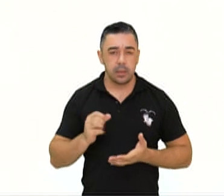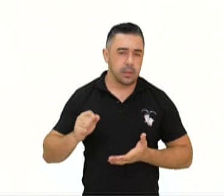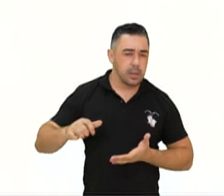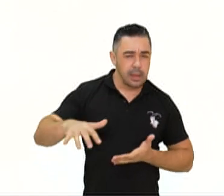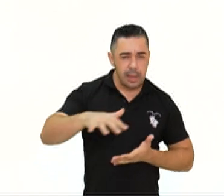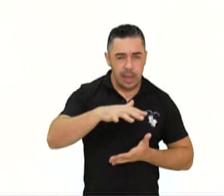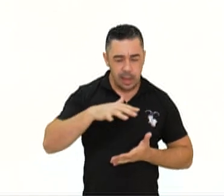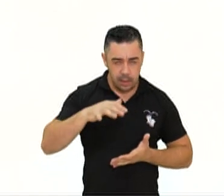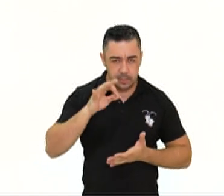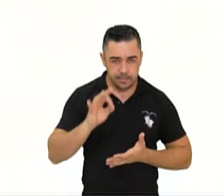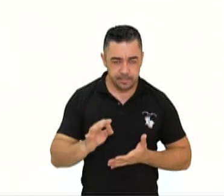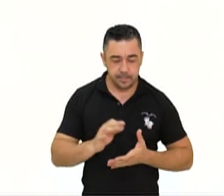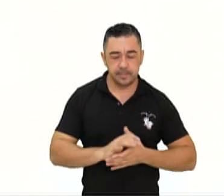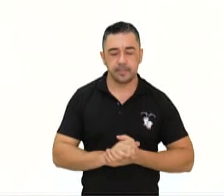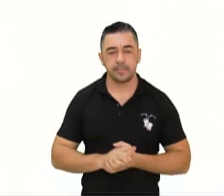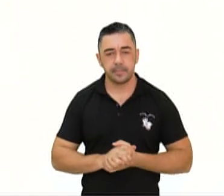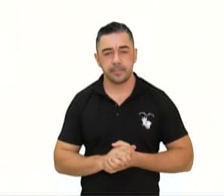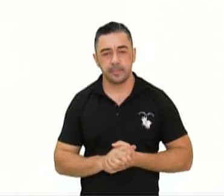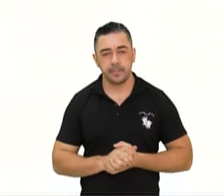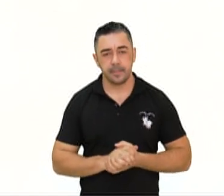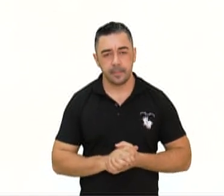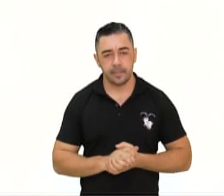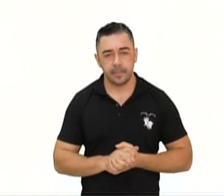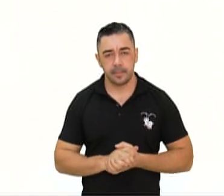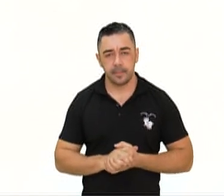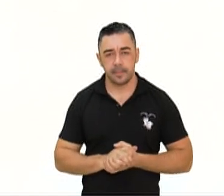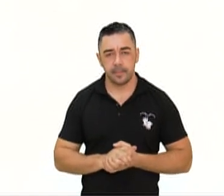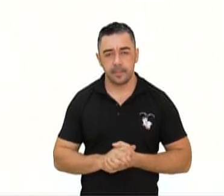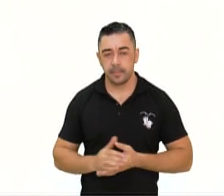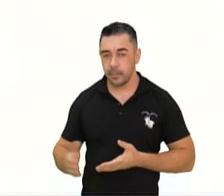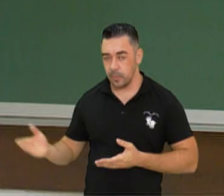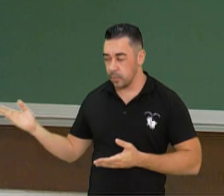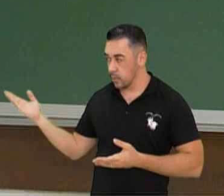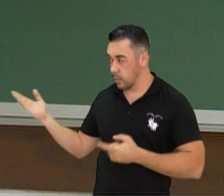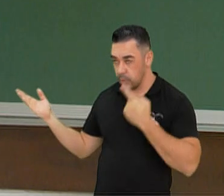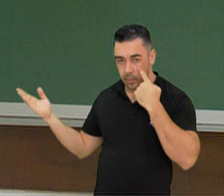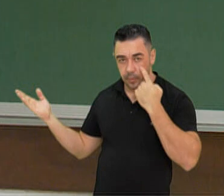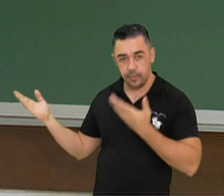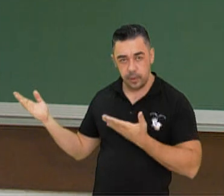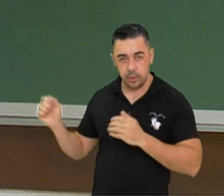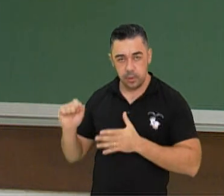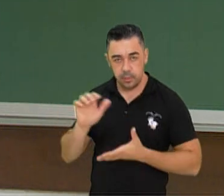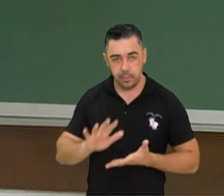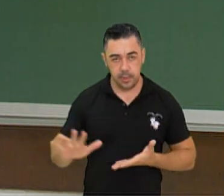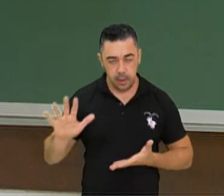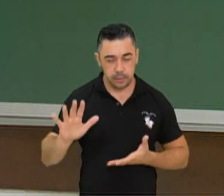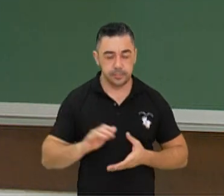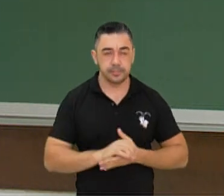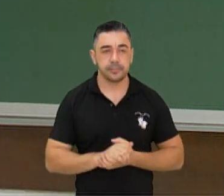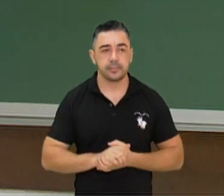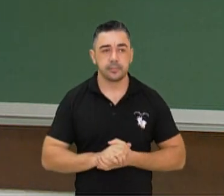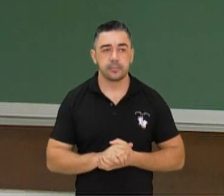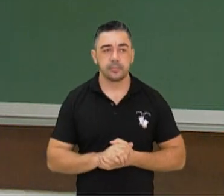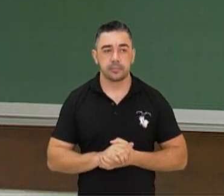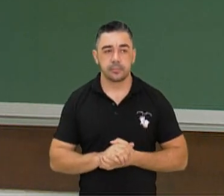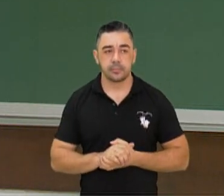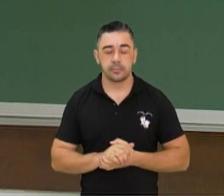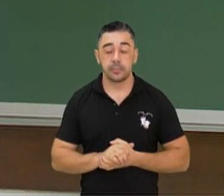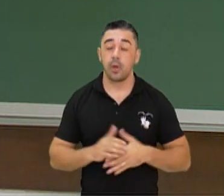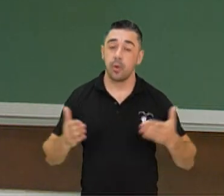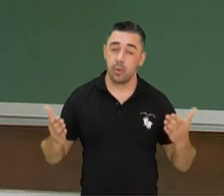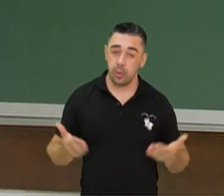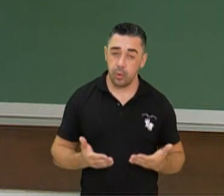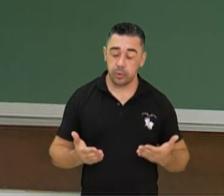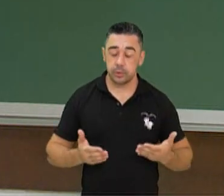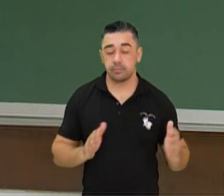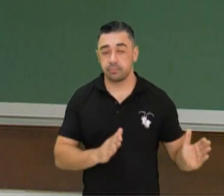pelo círculo maior. Então, fica lá embaixo, aqui, né, a nossa área maior. E aí, nessa